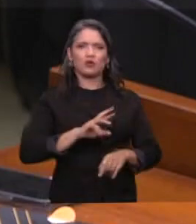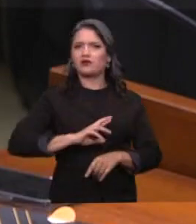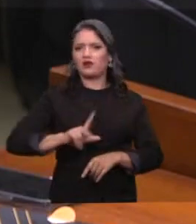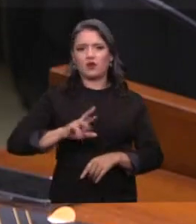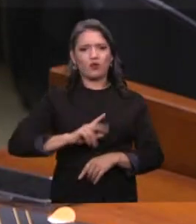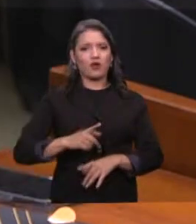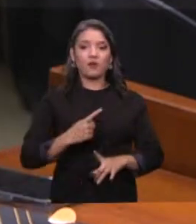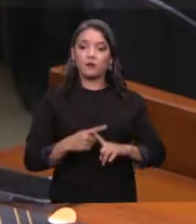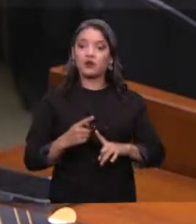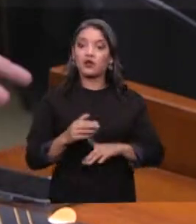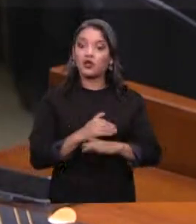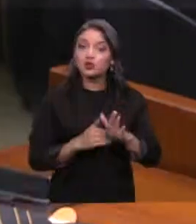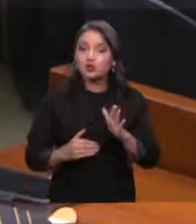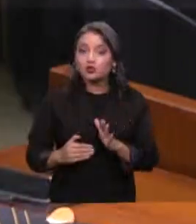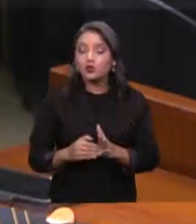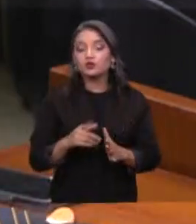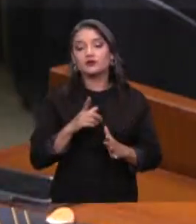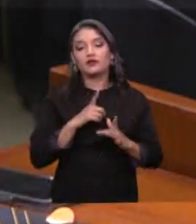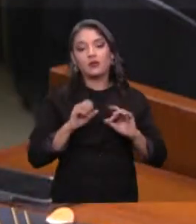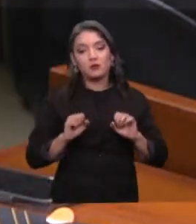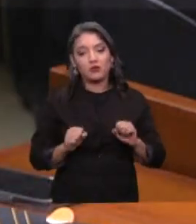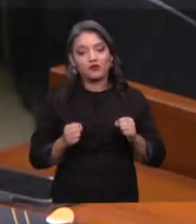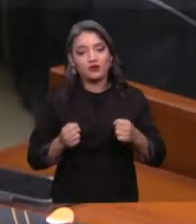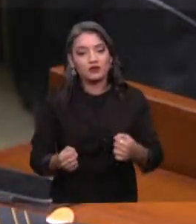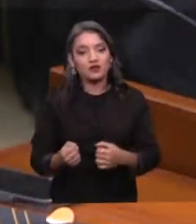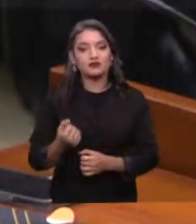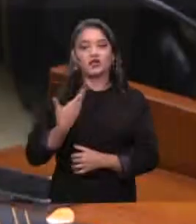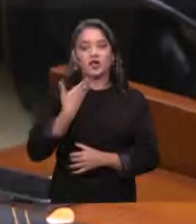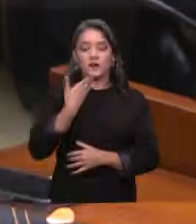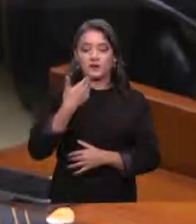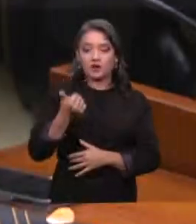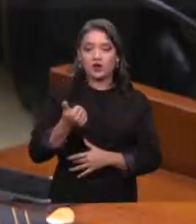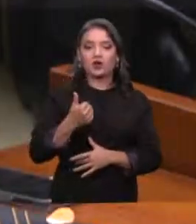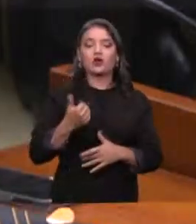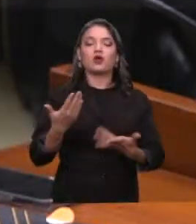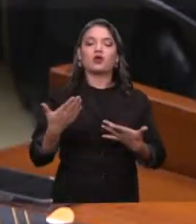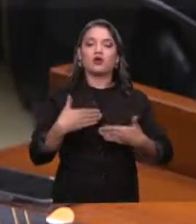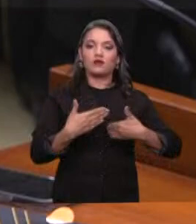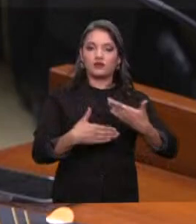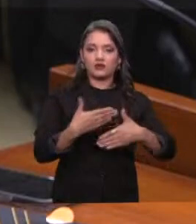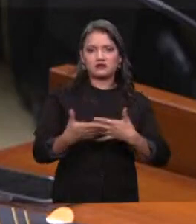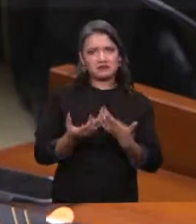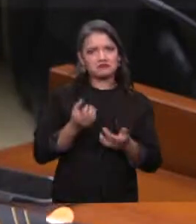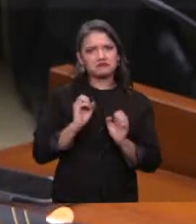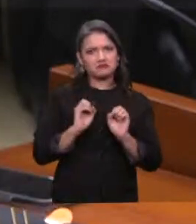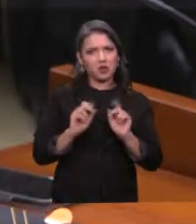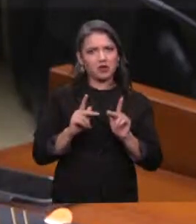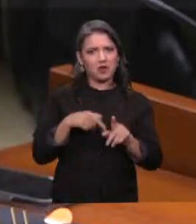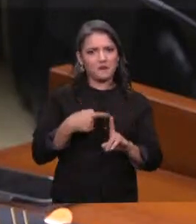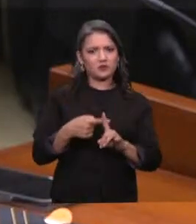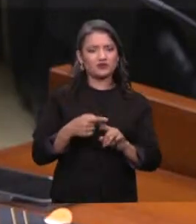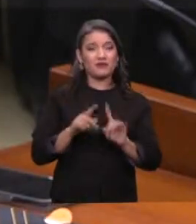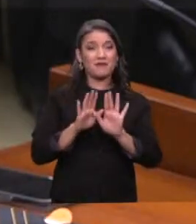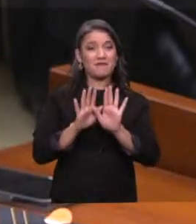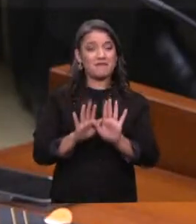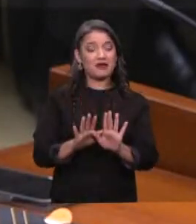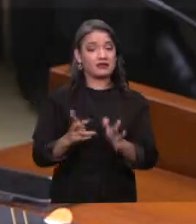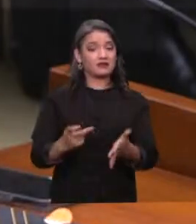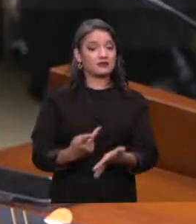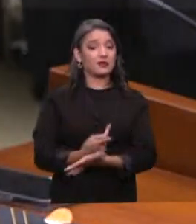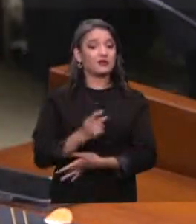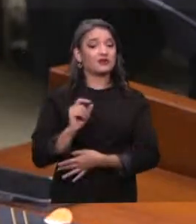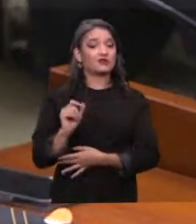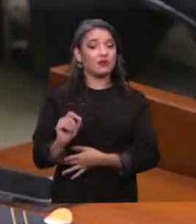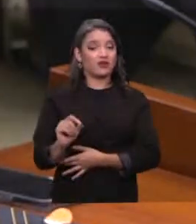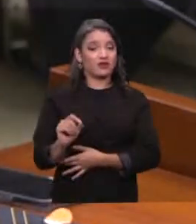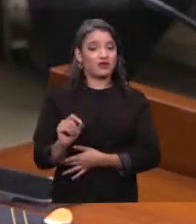para fortalecer o processo são bem-vindas. Ocorre, ministro Fux, que